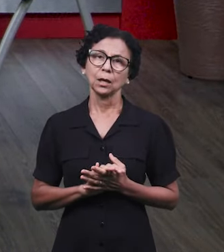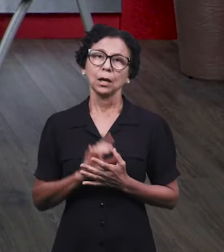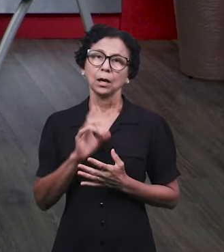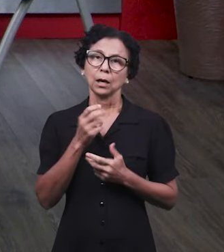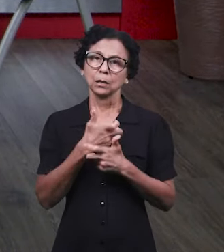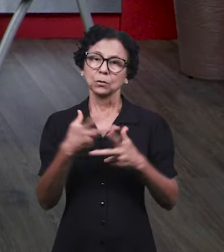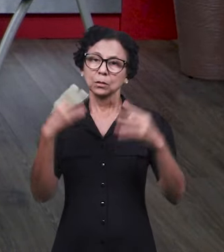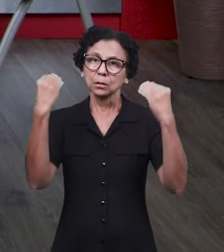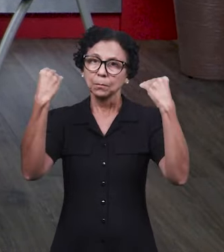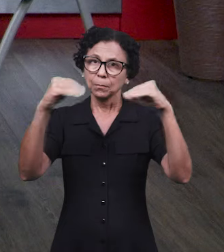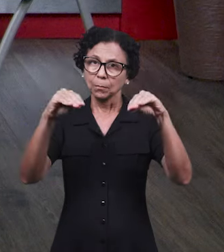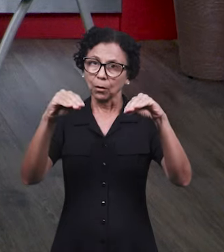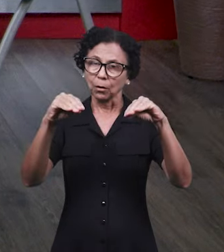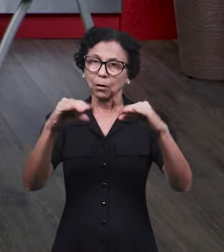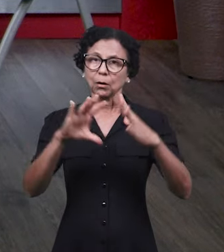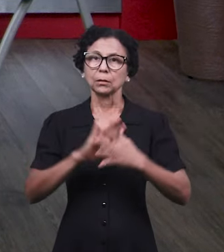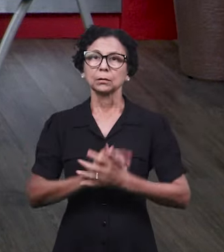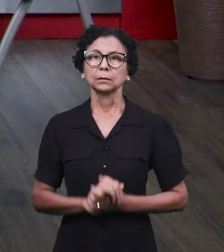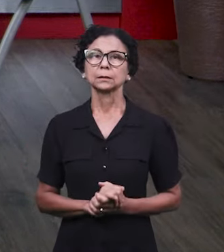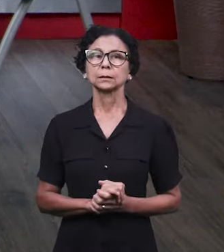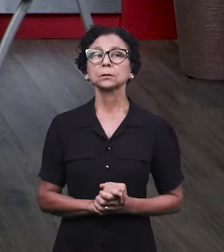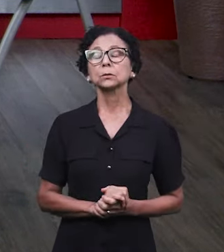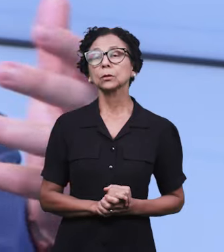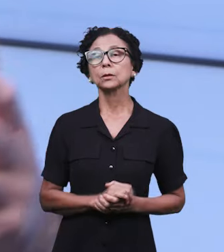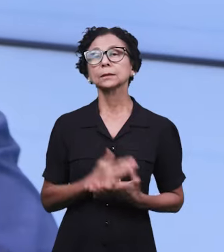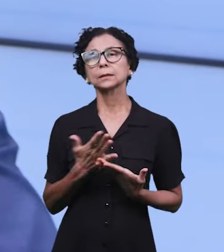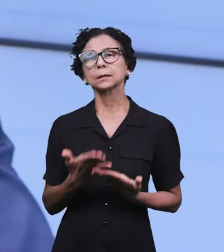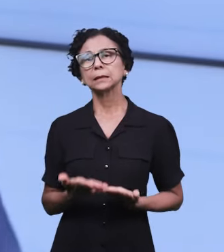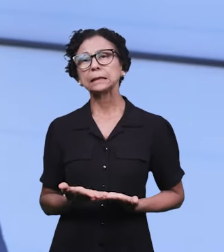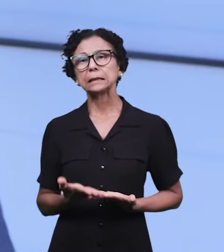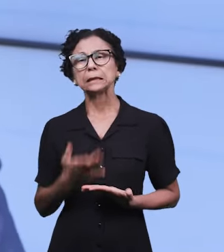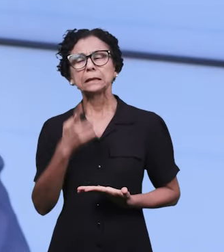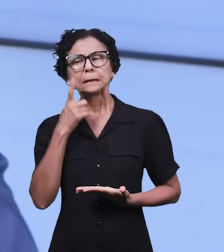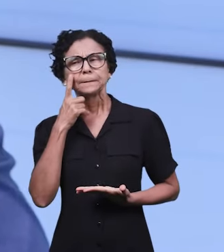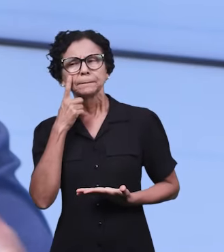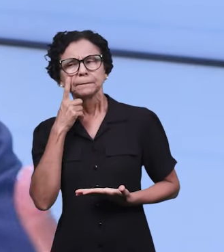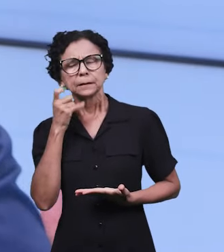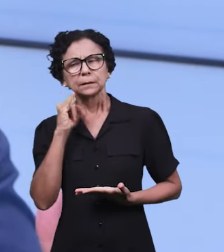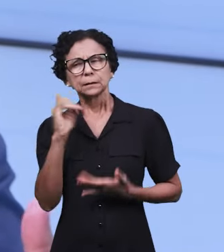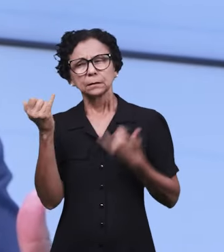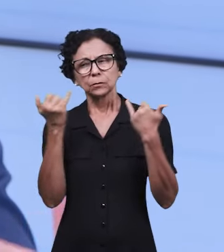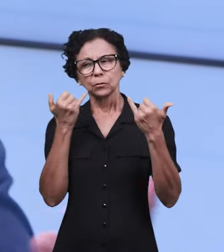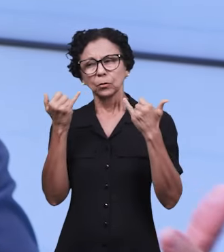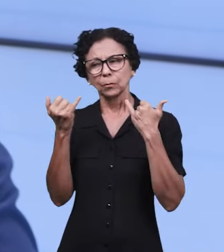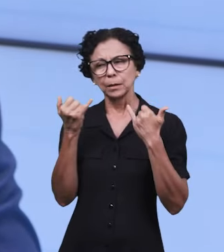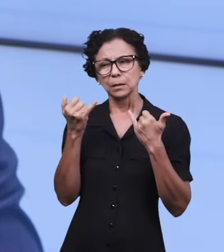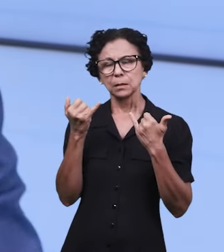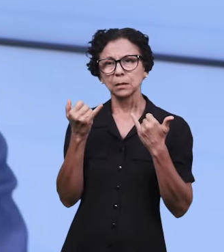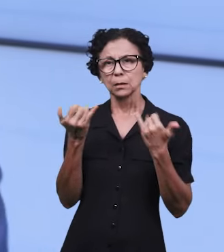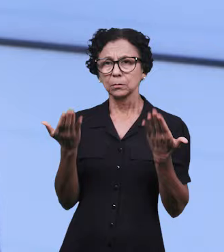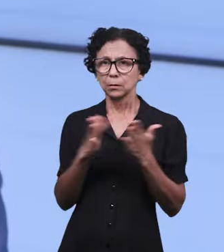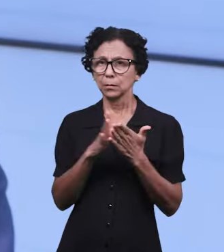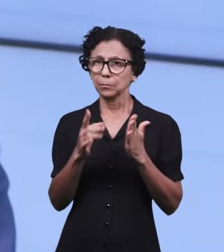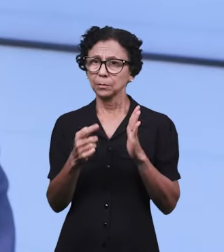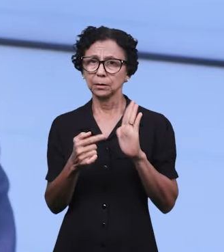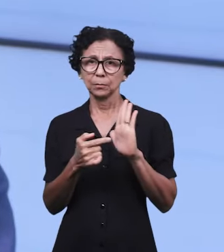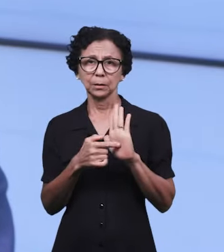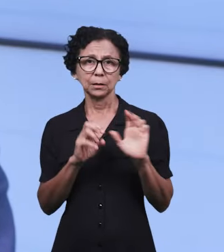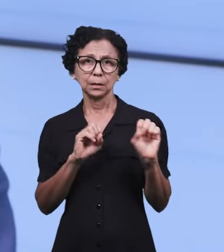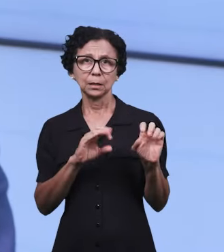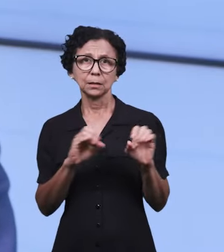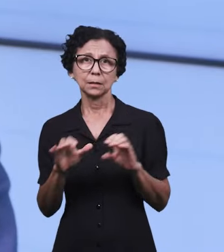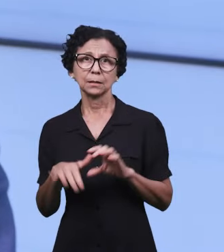o que você posta da onde você está trazendo essa informação e principalmente conferir essa informação e até na Bíblia